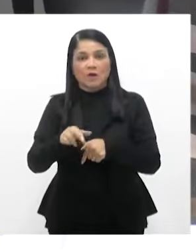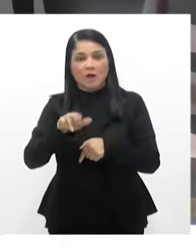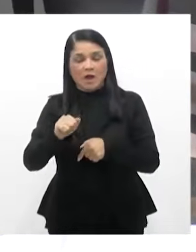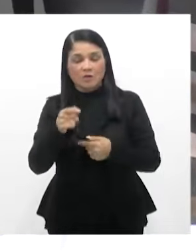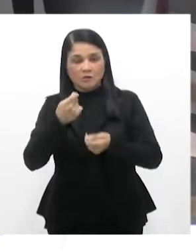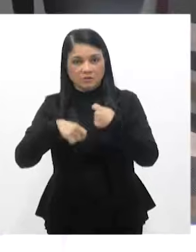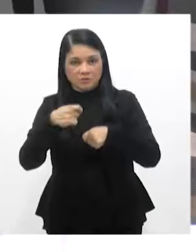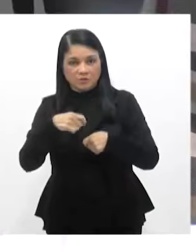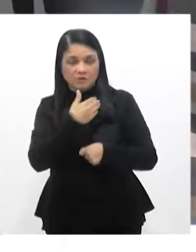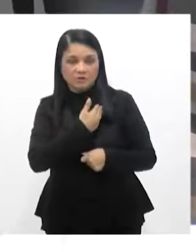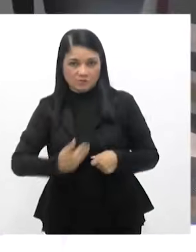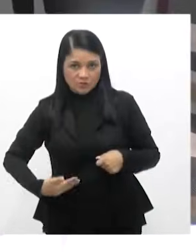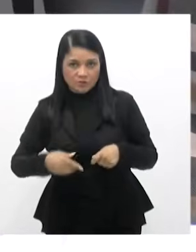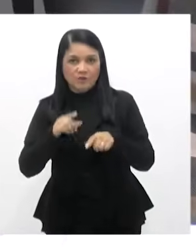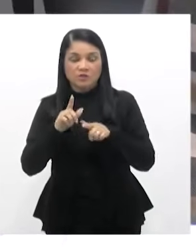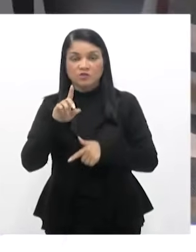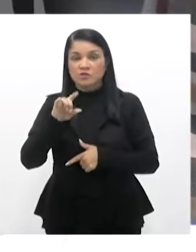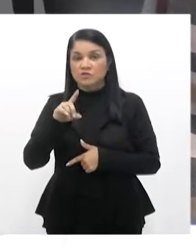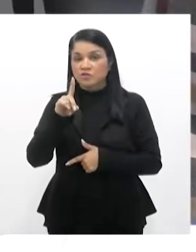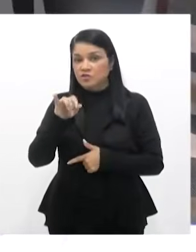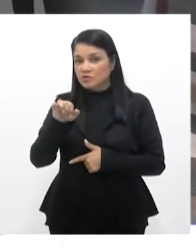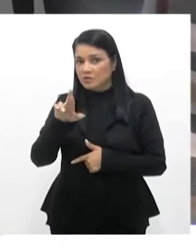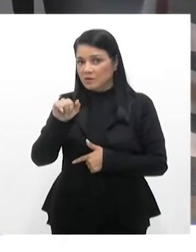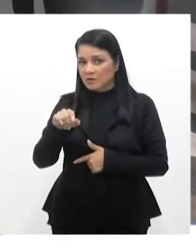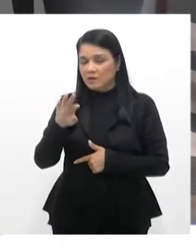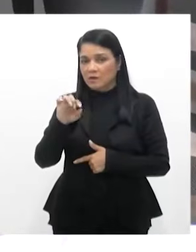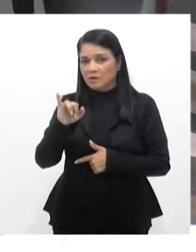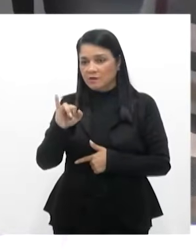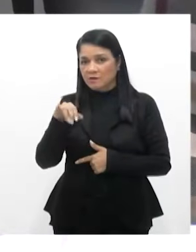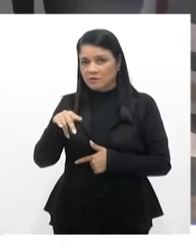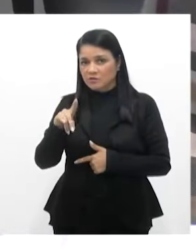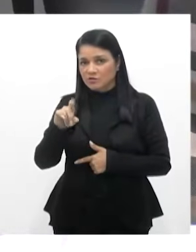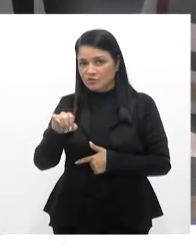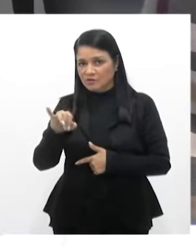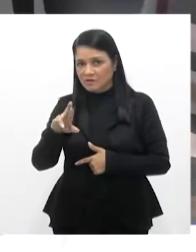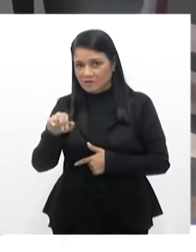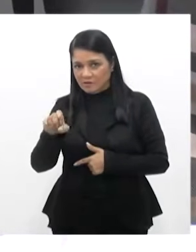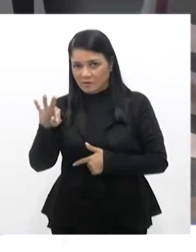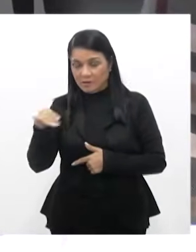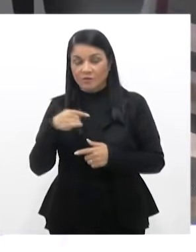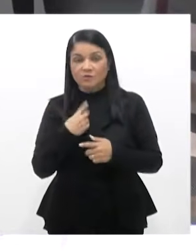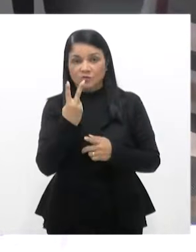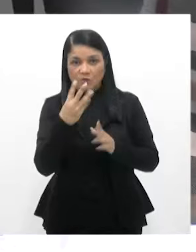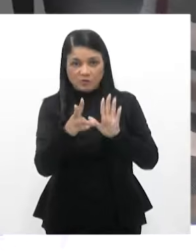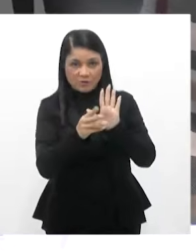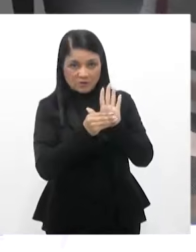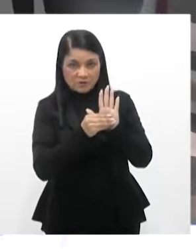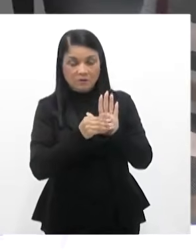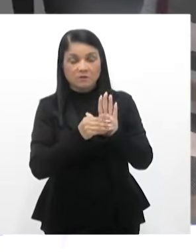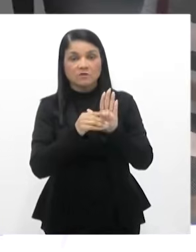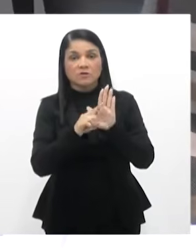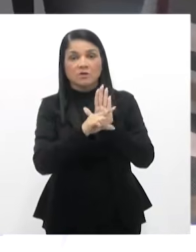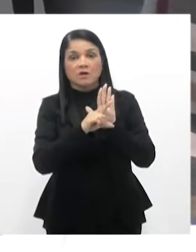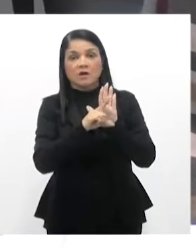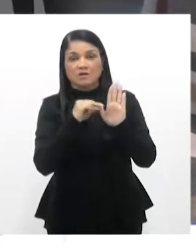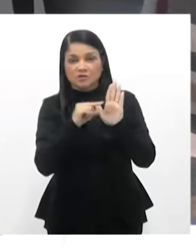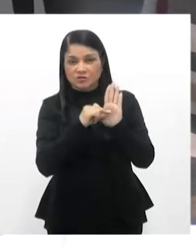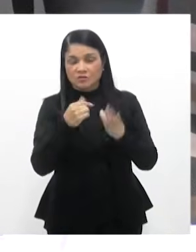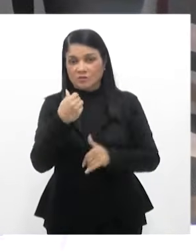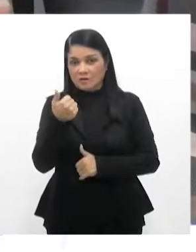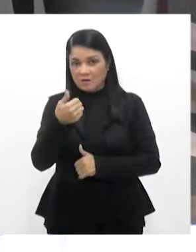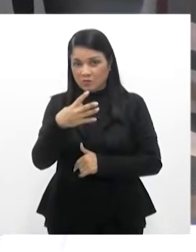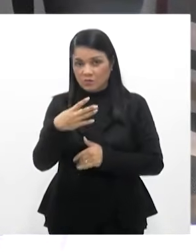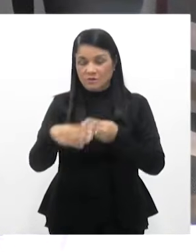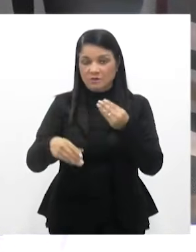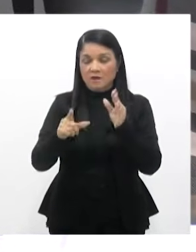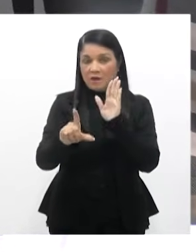administração direto ou indireto. Nos 2 pareceres, está citado o artigo 14 e a lei